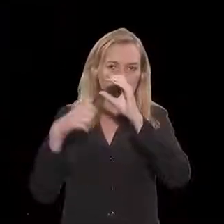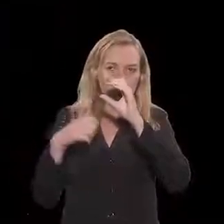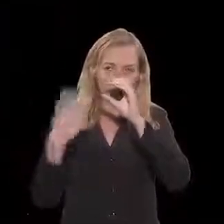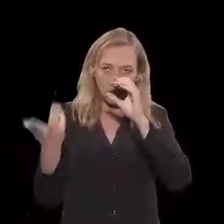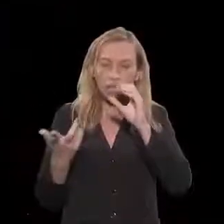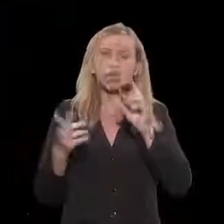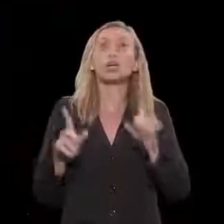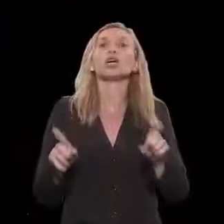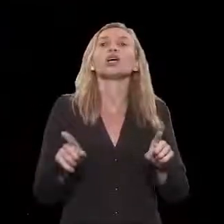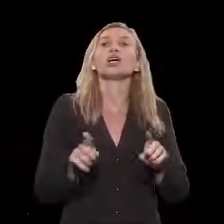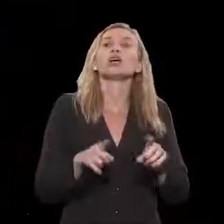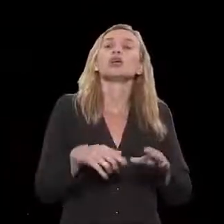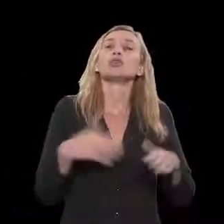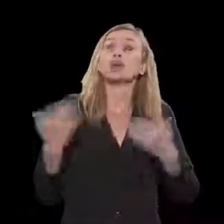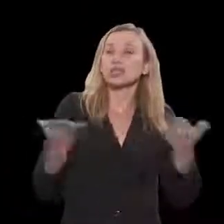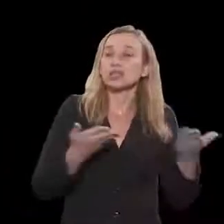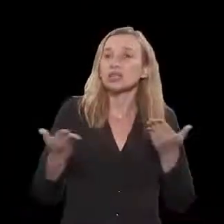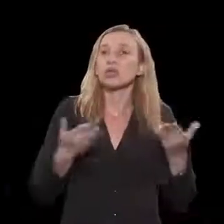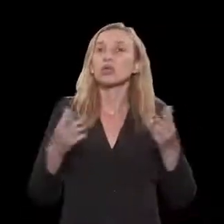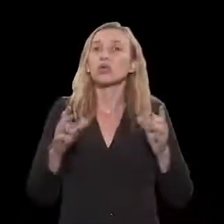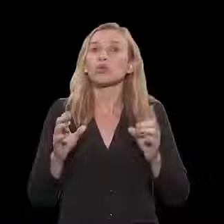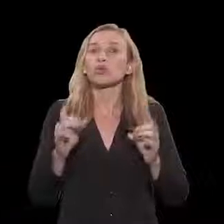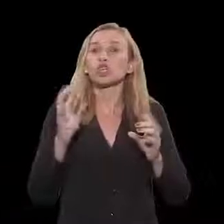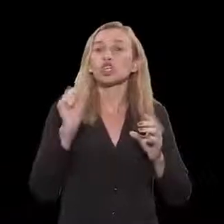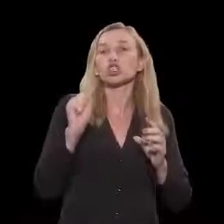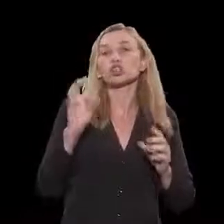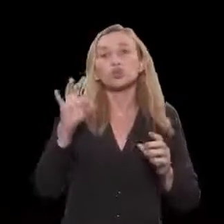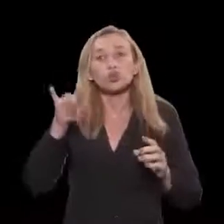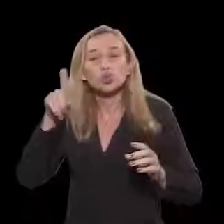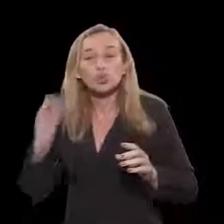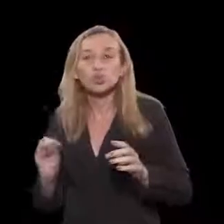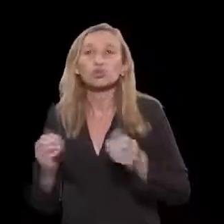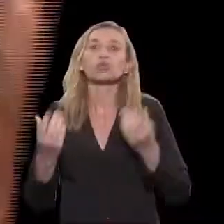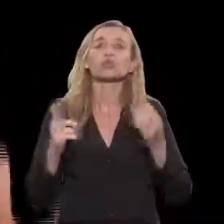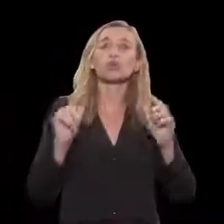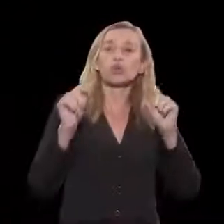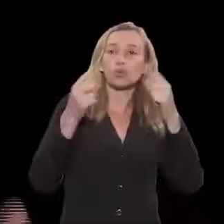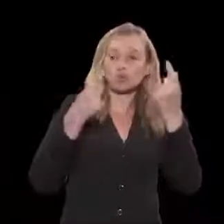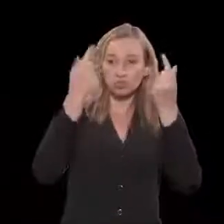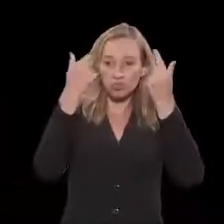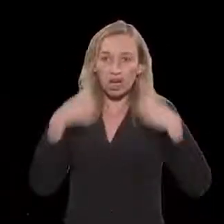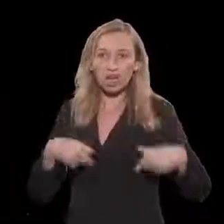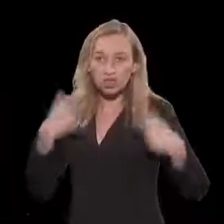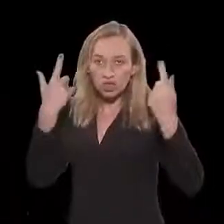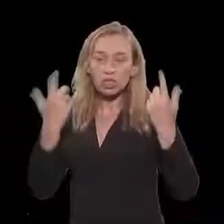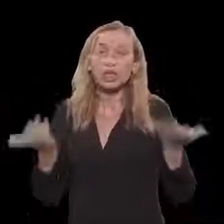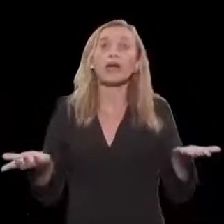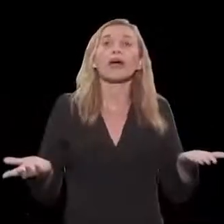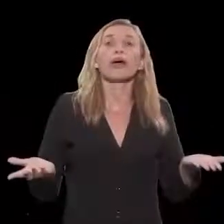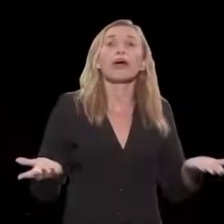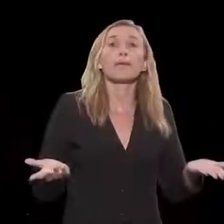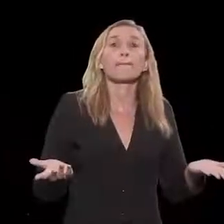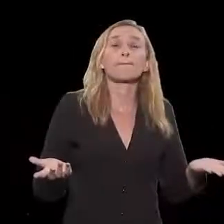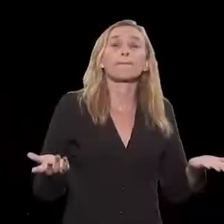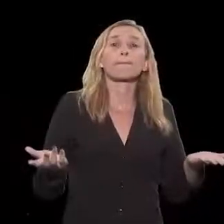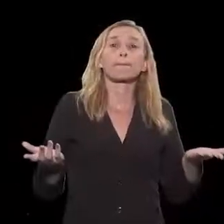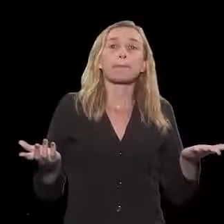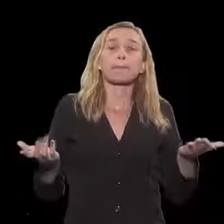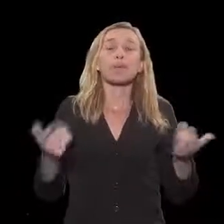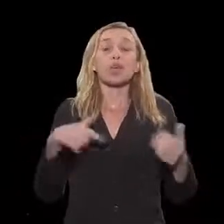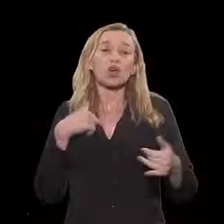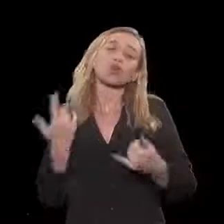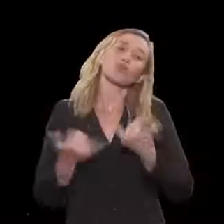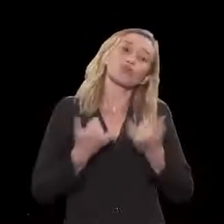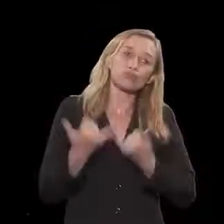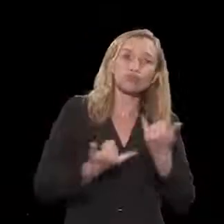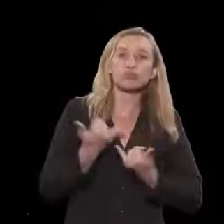si só constrange, a gente tem que desenvolver uma relação com o estúdio, a gente tem que desenvolver uma relação com imagem, né? E